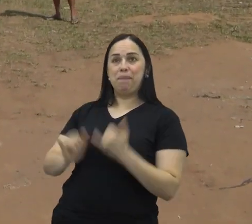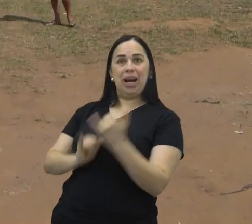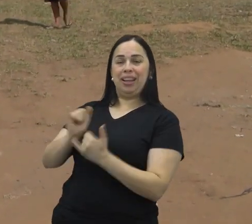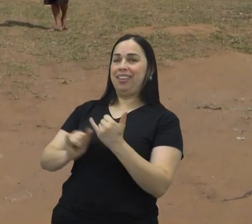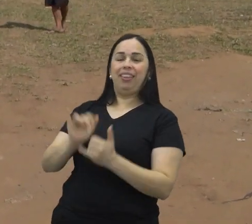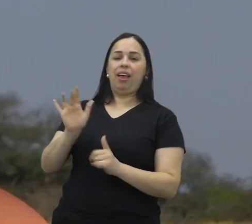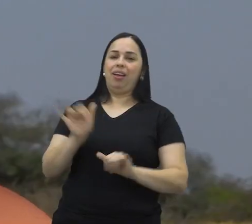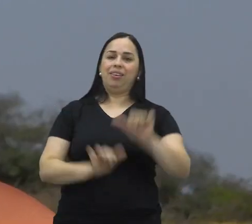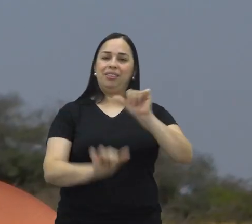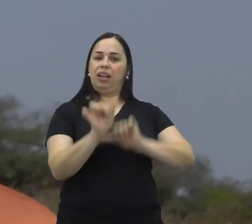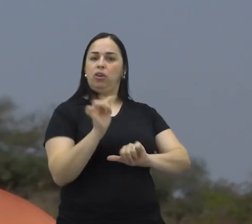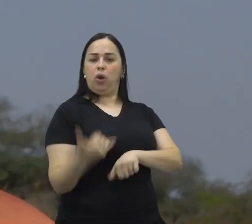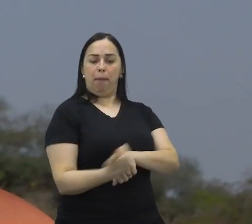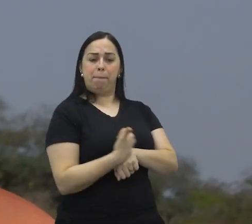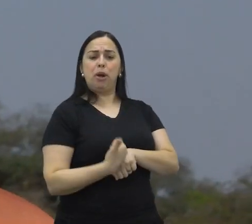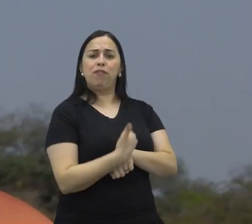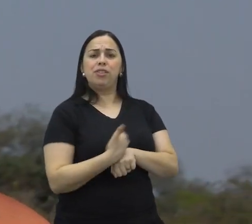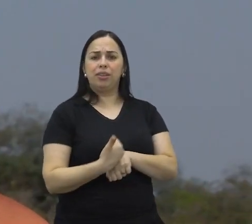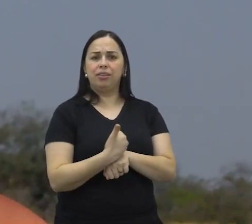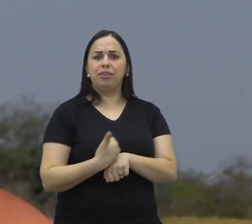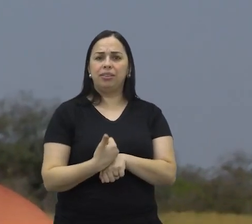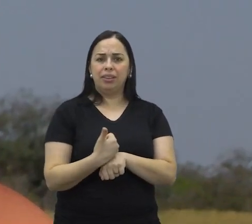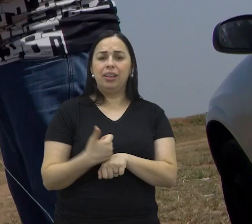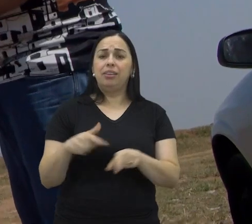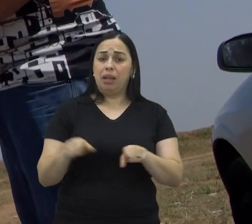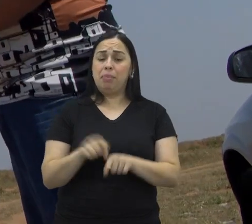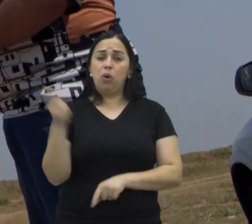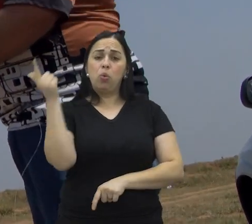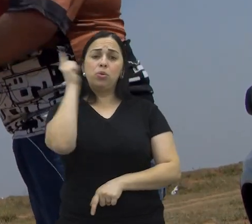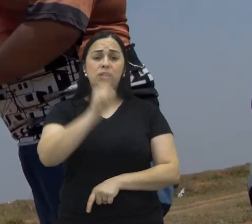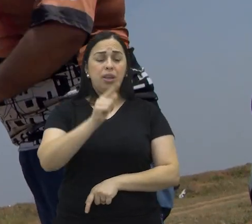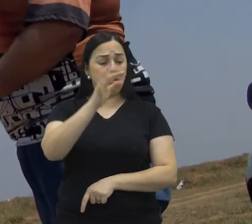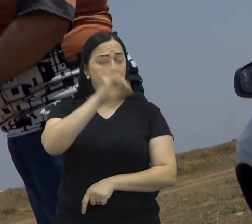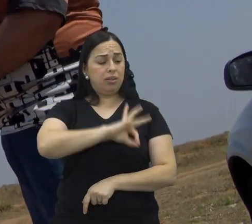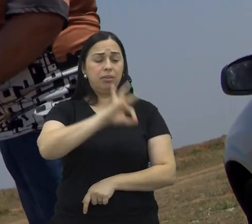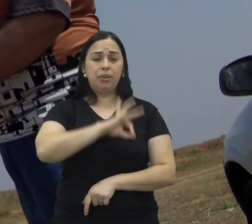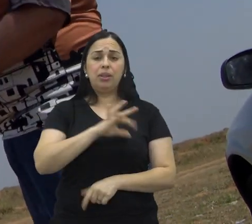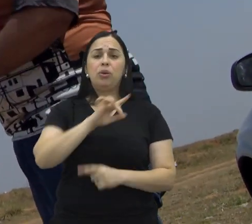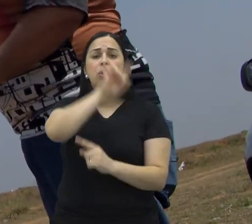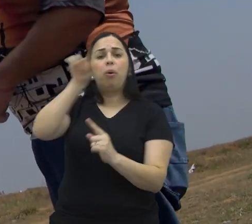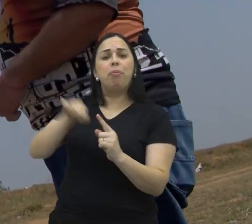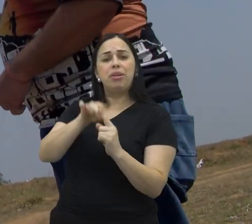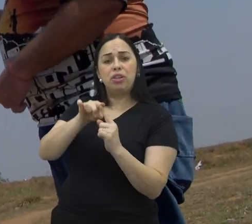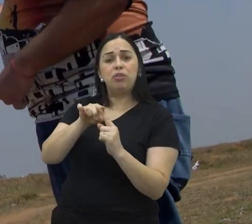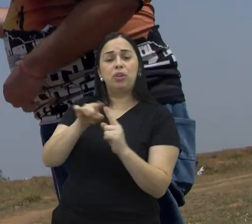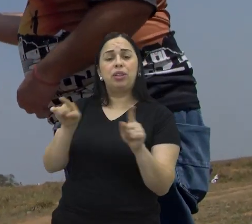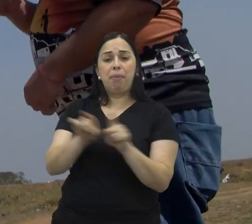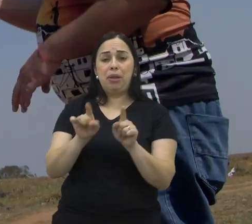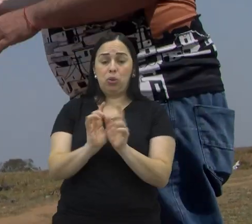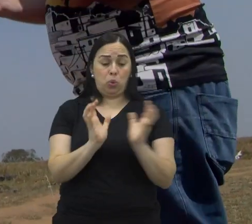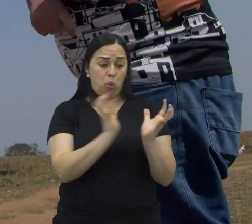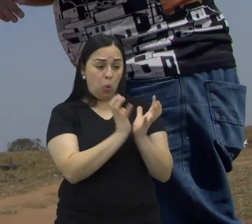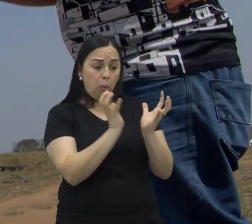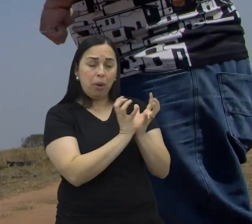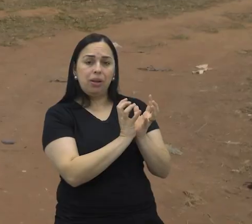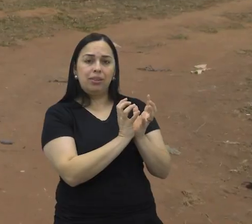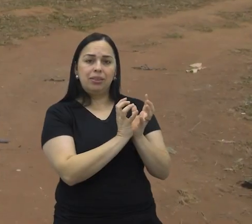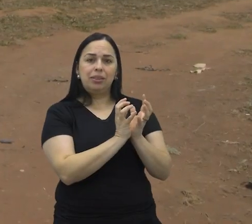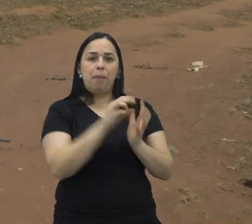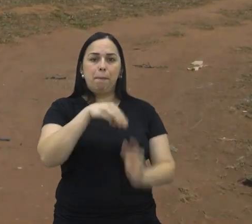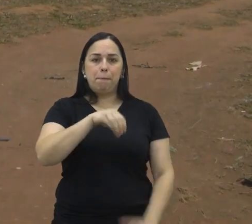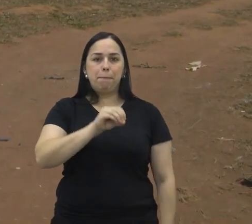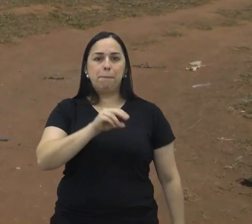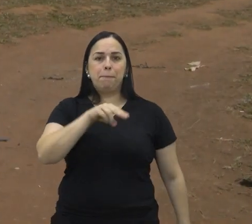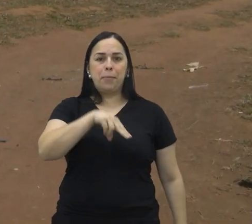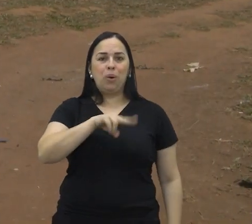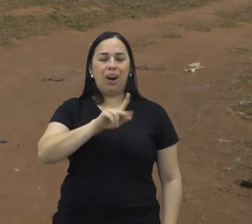do que uma diversão. Virou uma atividade profissional e até uma fonte de renda. A missão dele e do grupo de pipeiros,